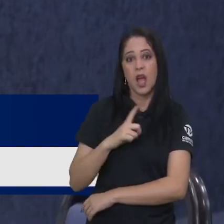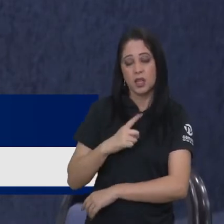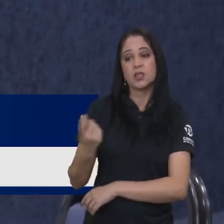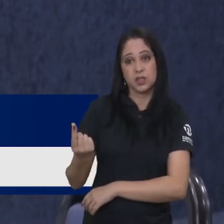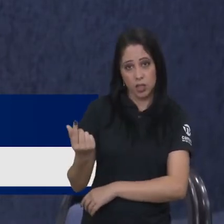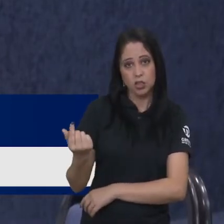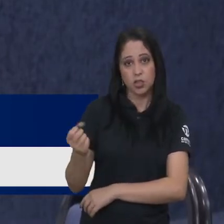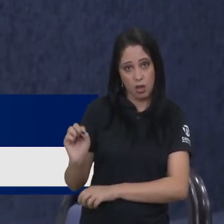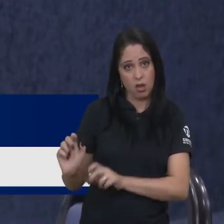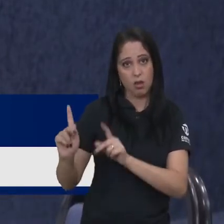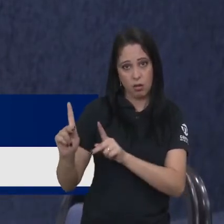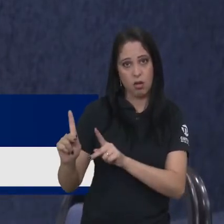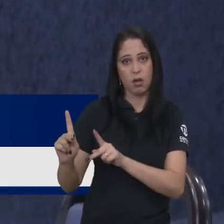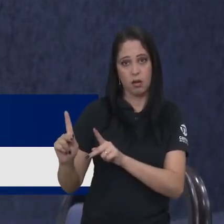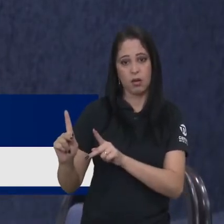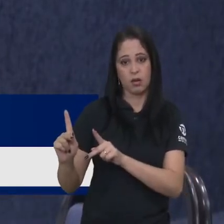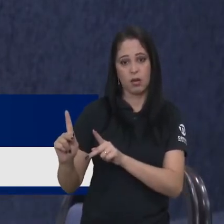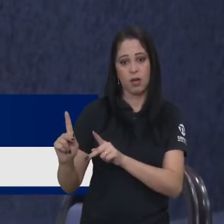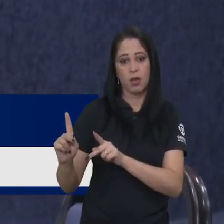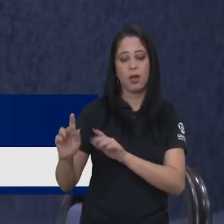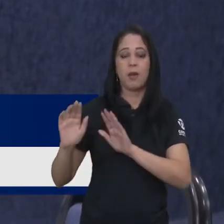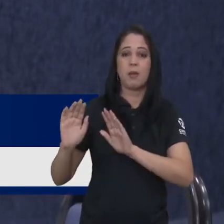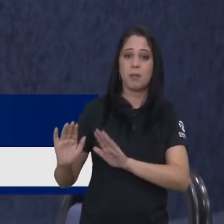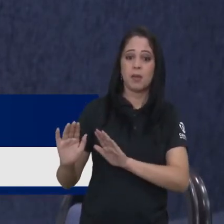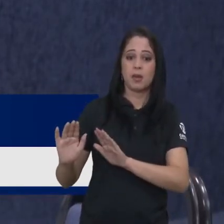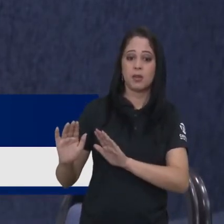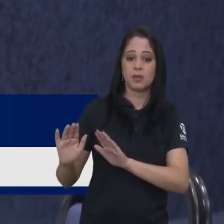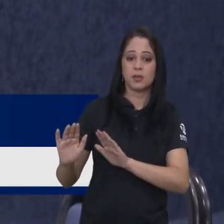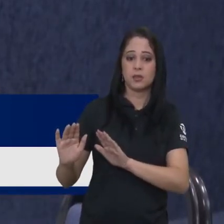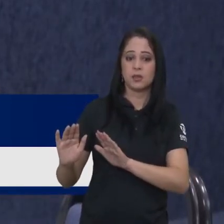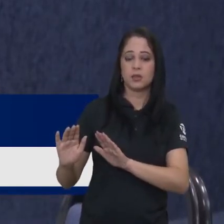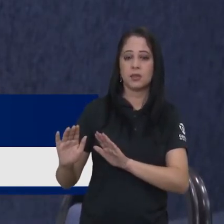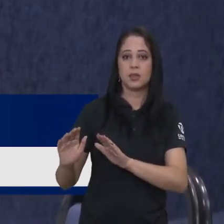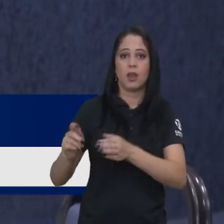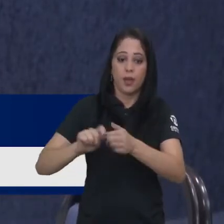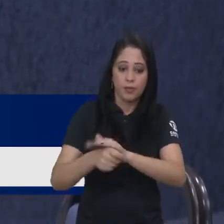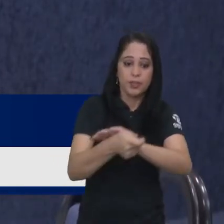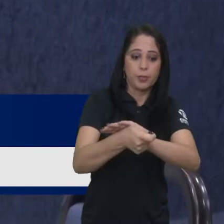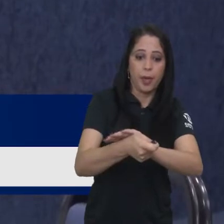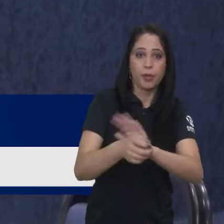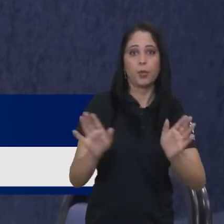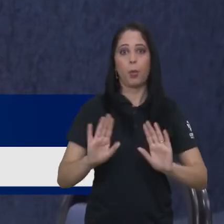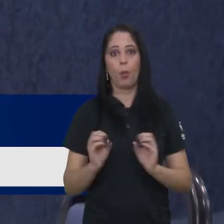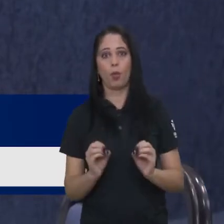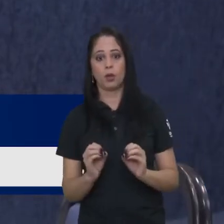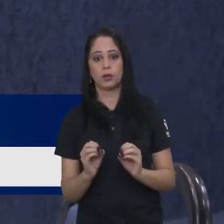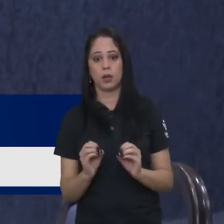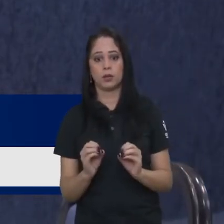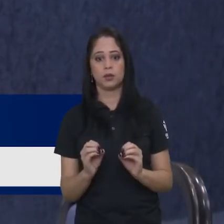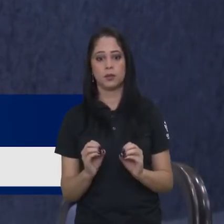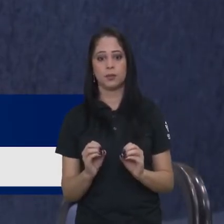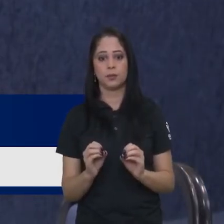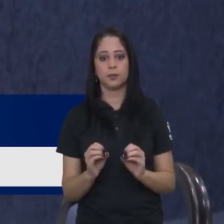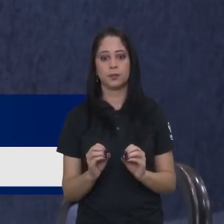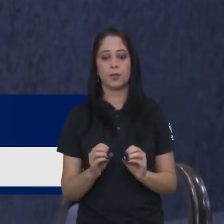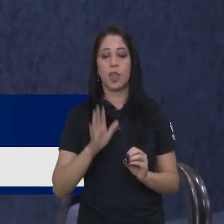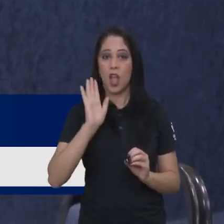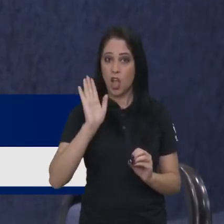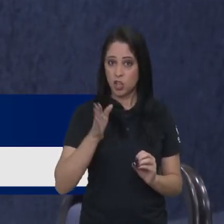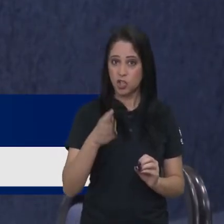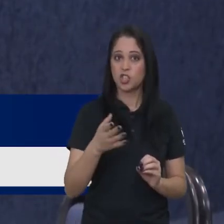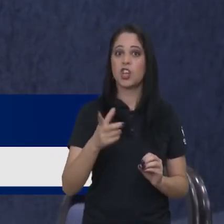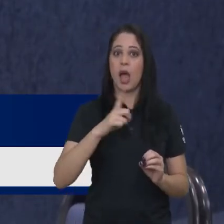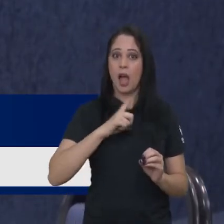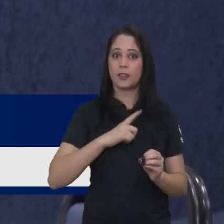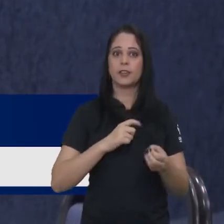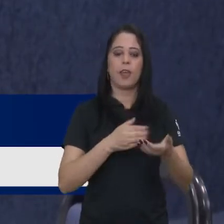muito de dinheiro também, precisa de dinheiro para regularização, nós temos dinheiro e o dinheiro não vai para isso. temos um levantamento para